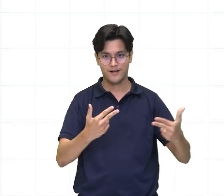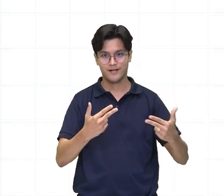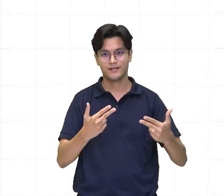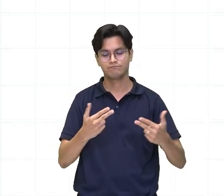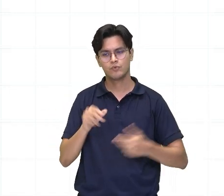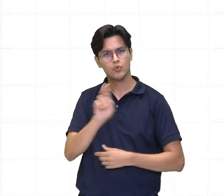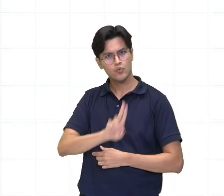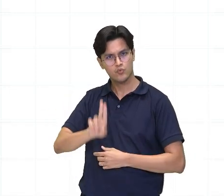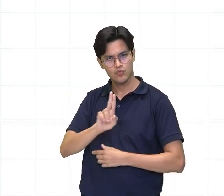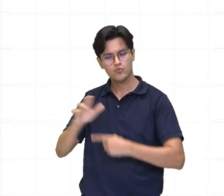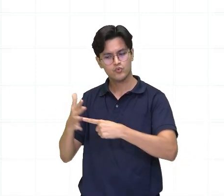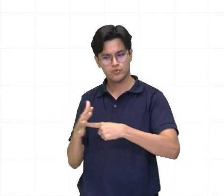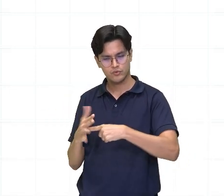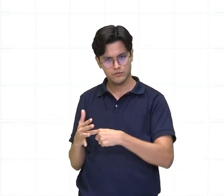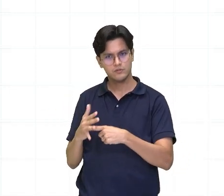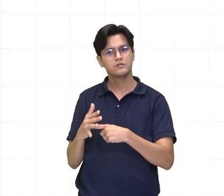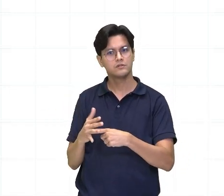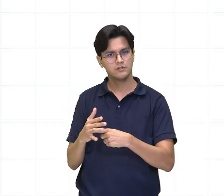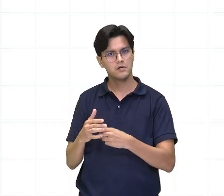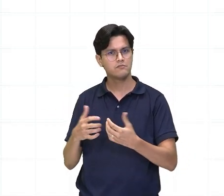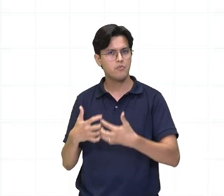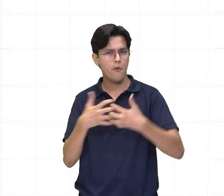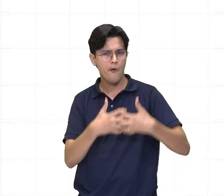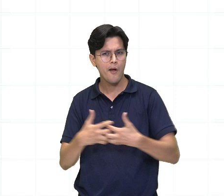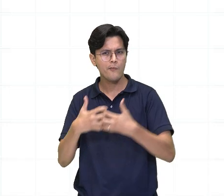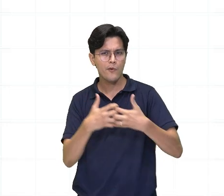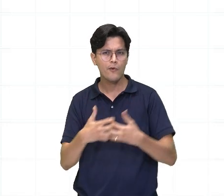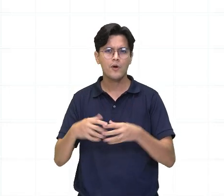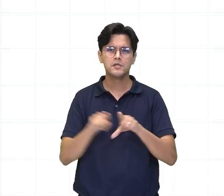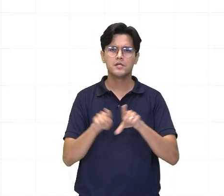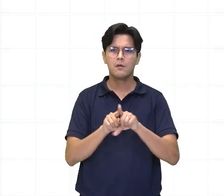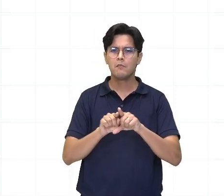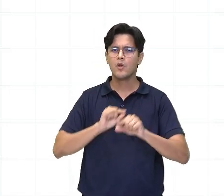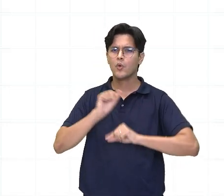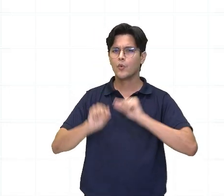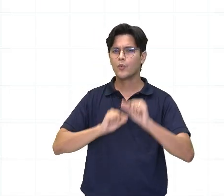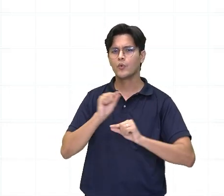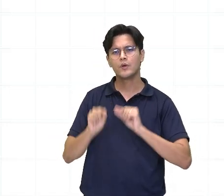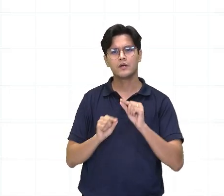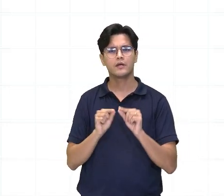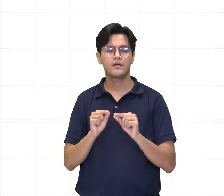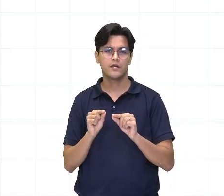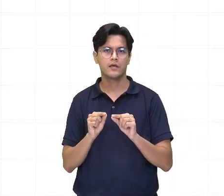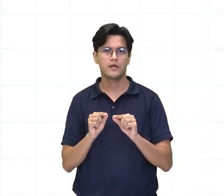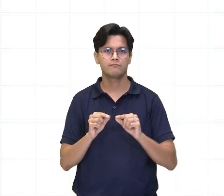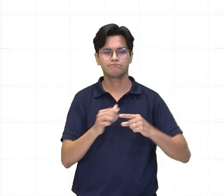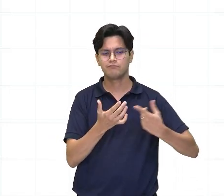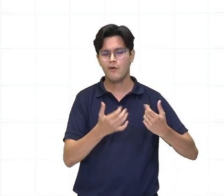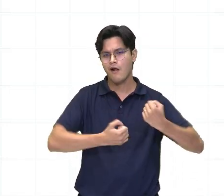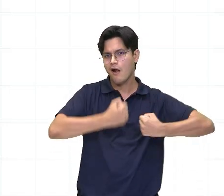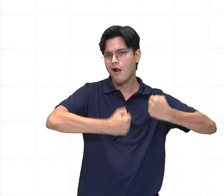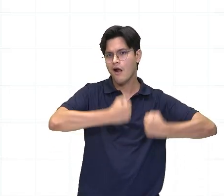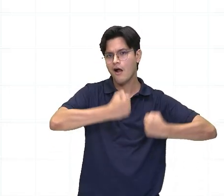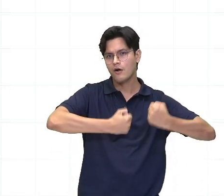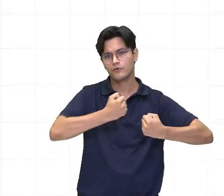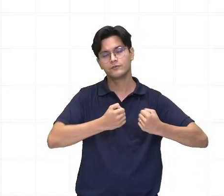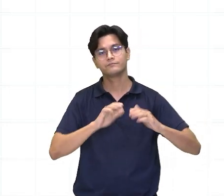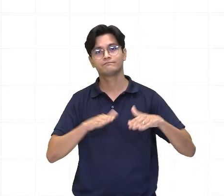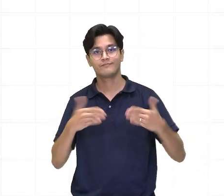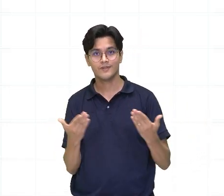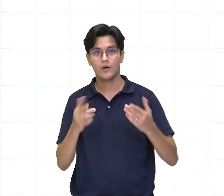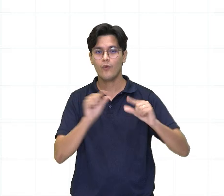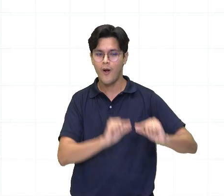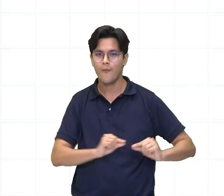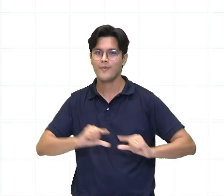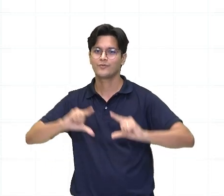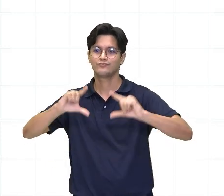em automóveis, em caminhões, aumentando dessa forma a procura por gasolina e óleo